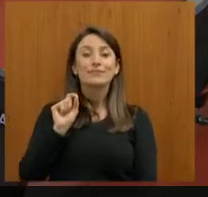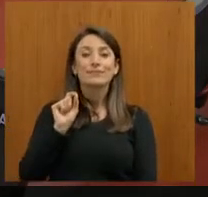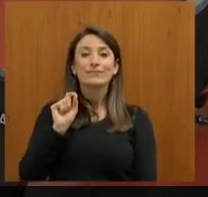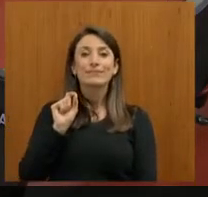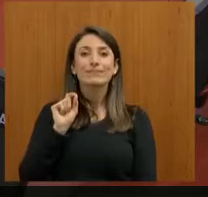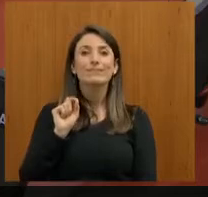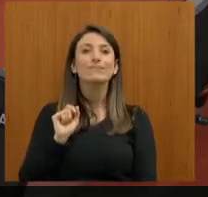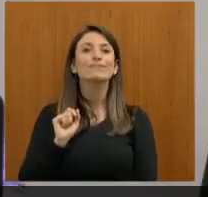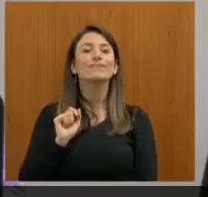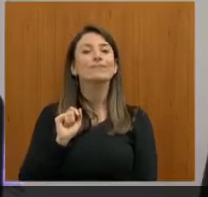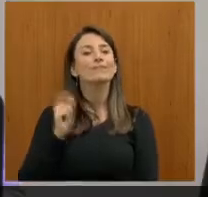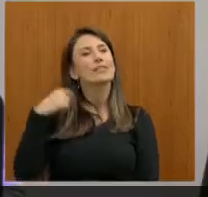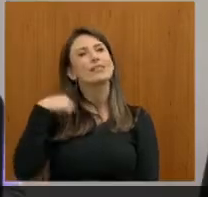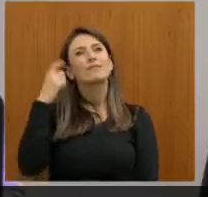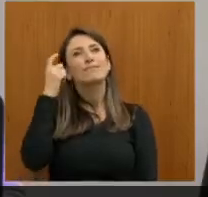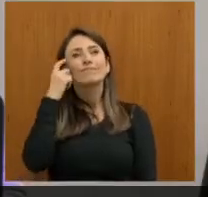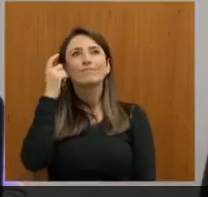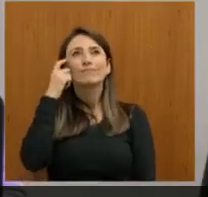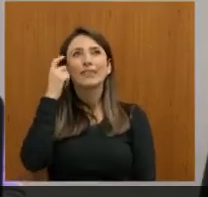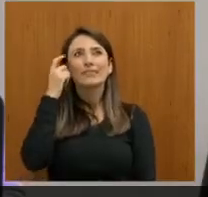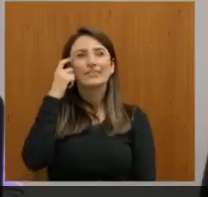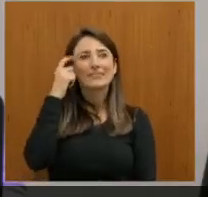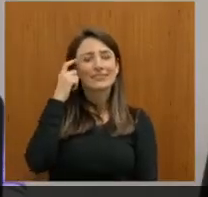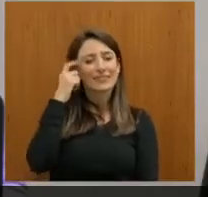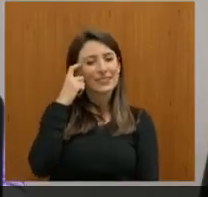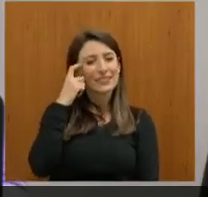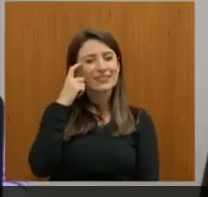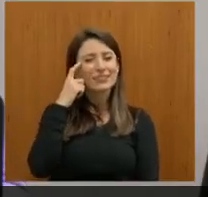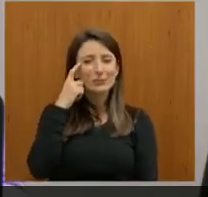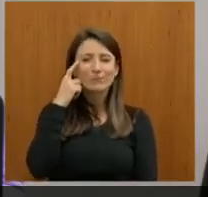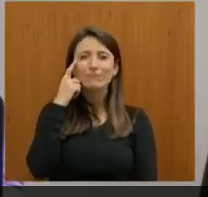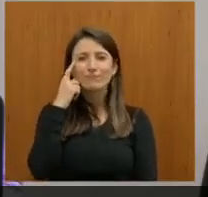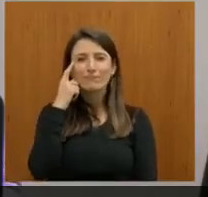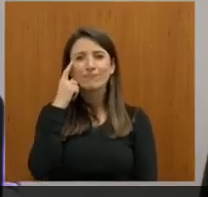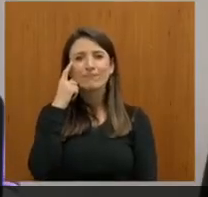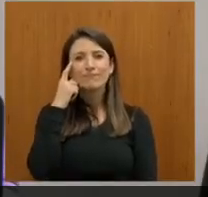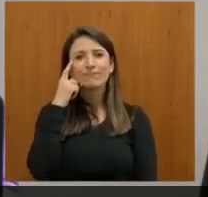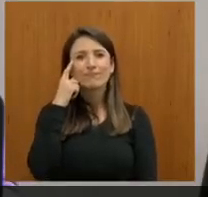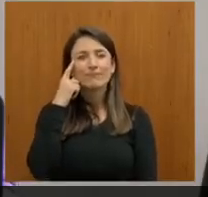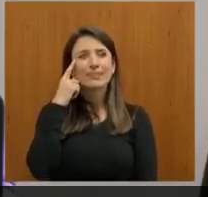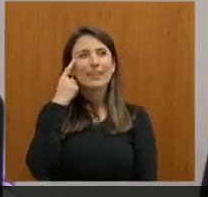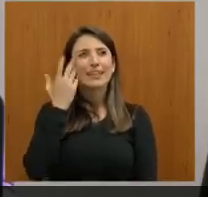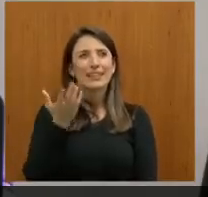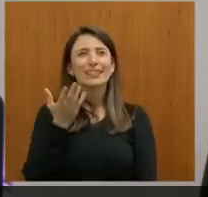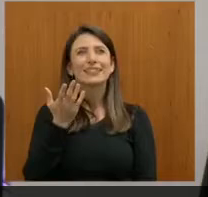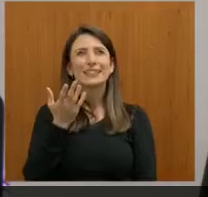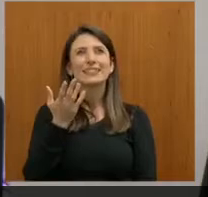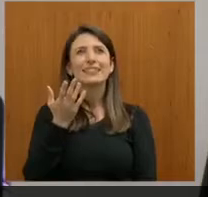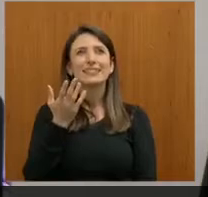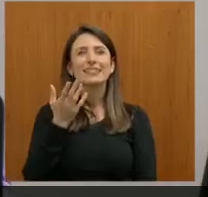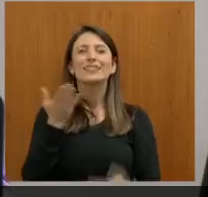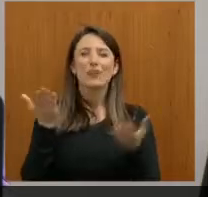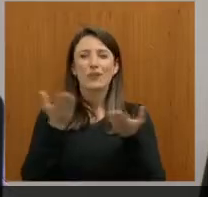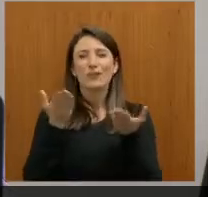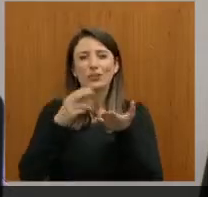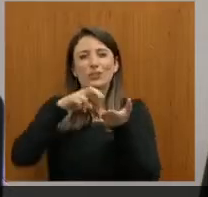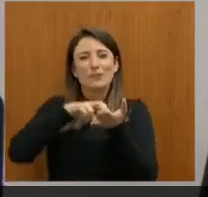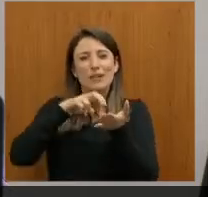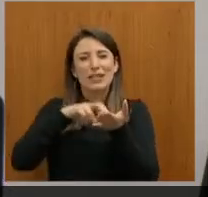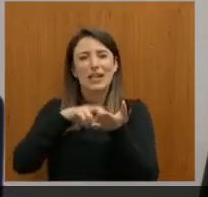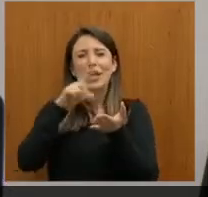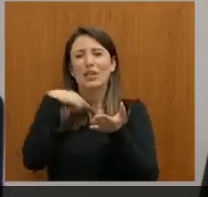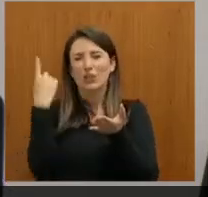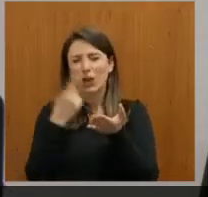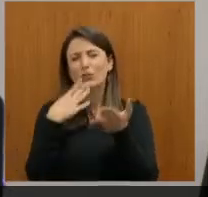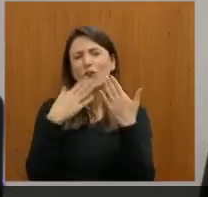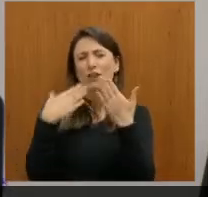pensando exatamente nessa mesma vertente que foi tem sido tão falada na manhã de hoje agora